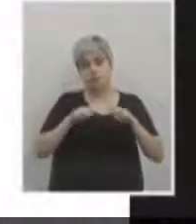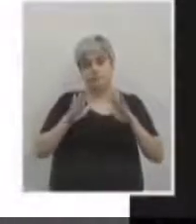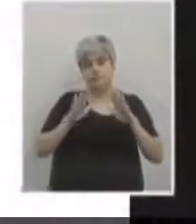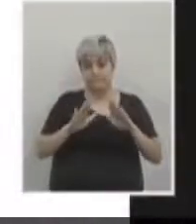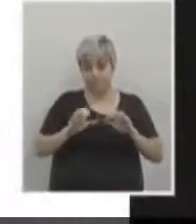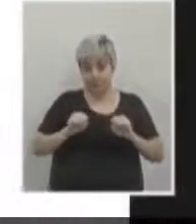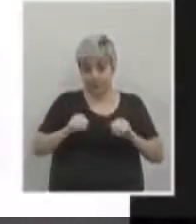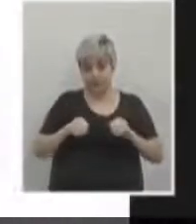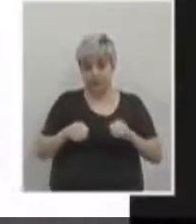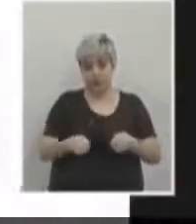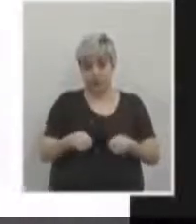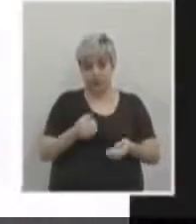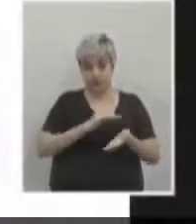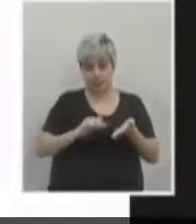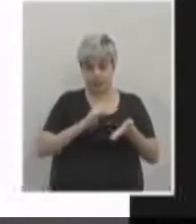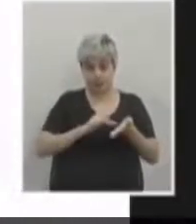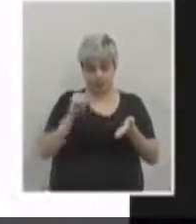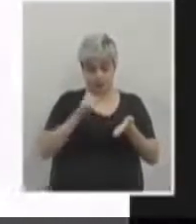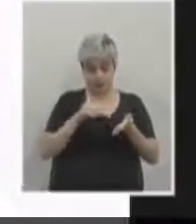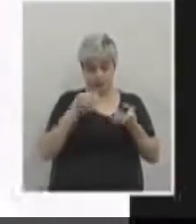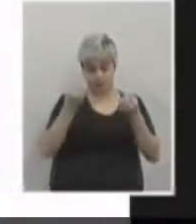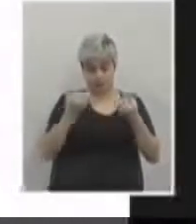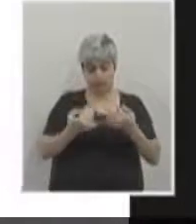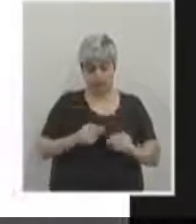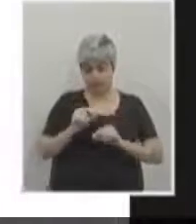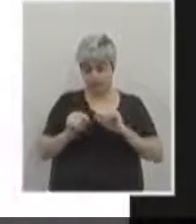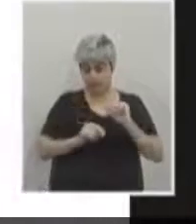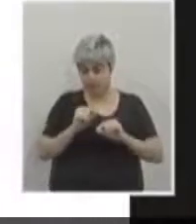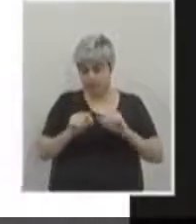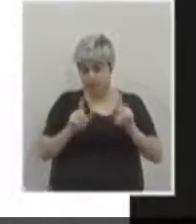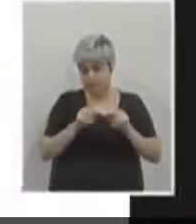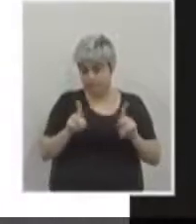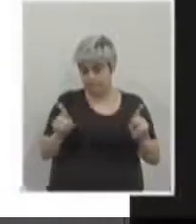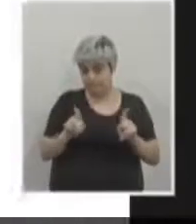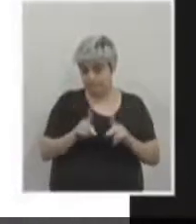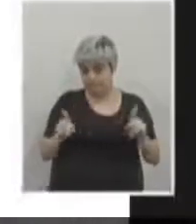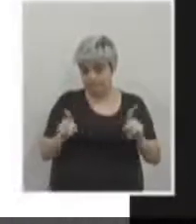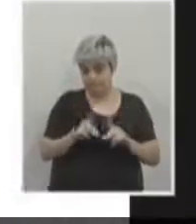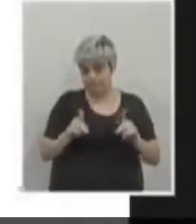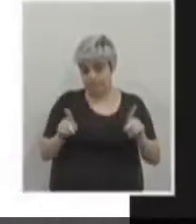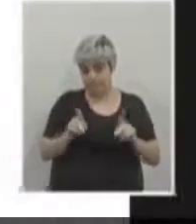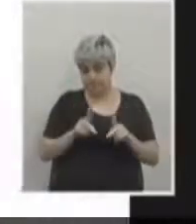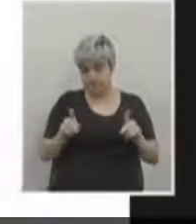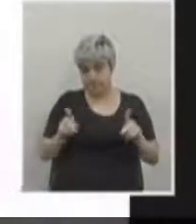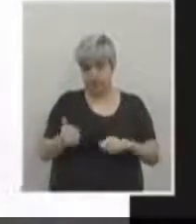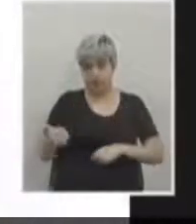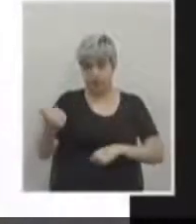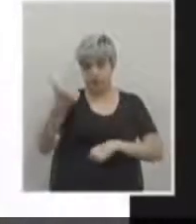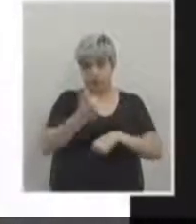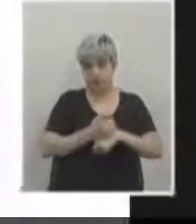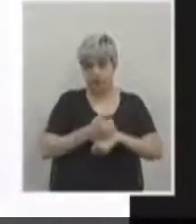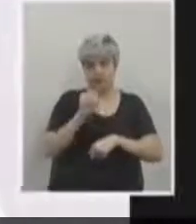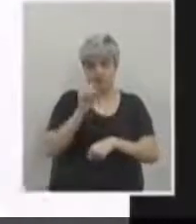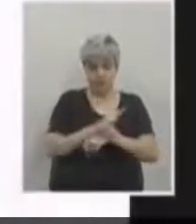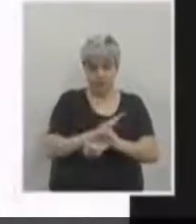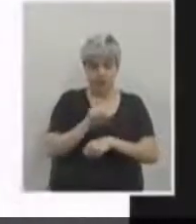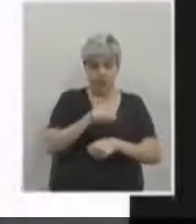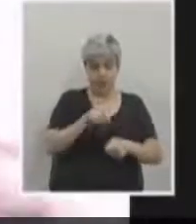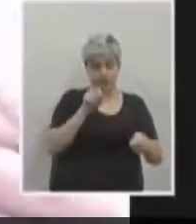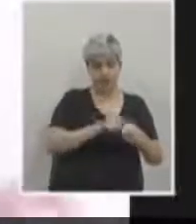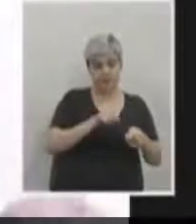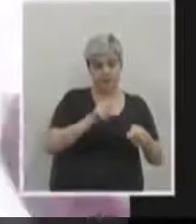da secretaria é que o professor assuma o cargo para o qual ele fez concurso,